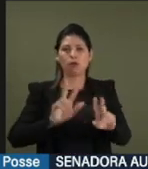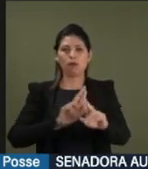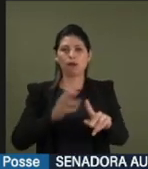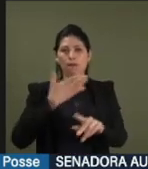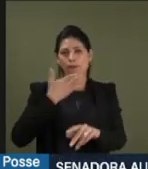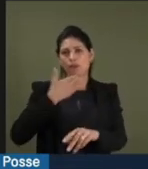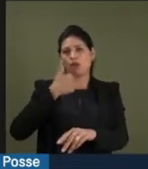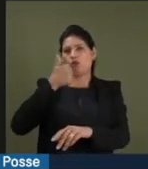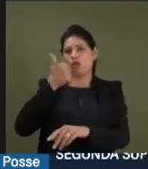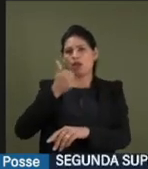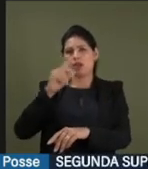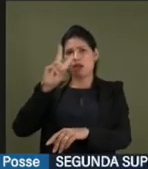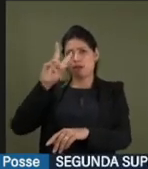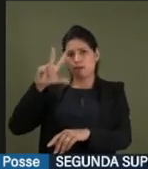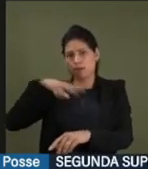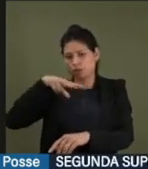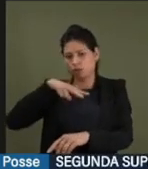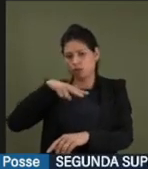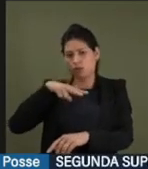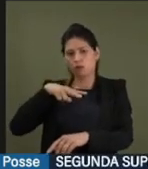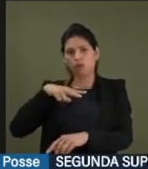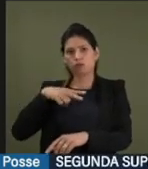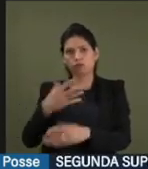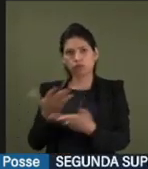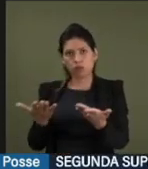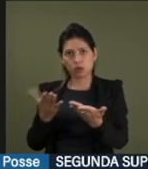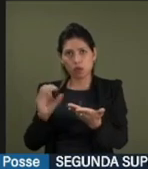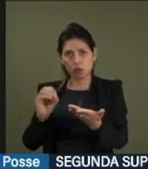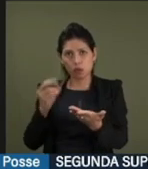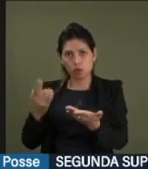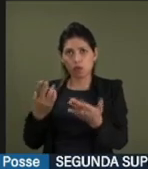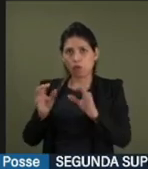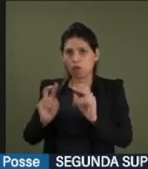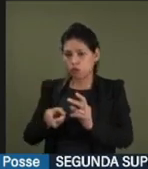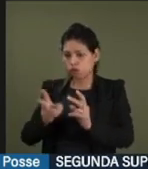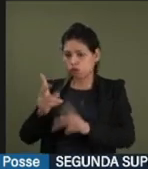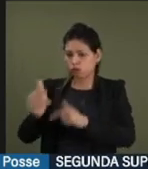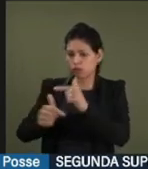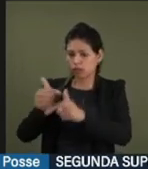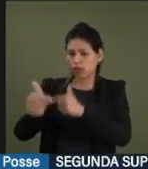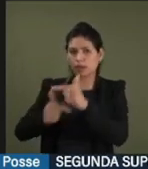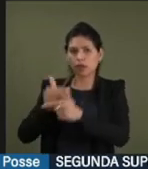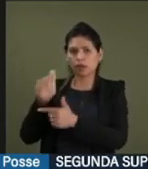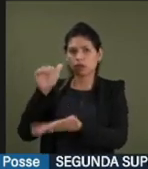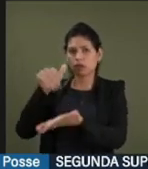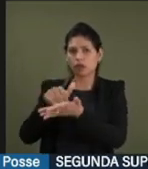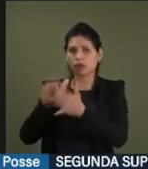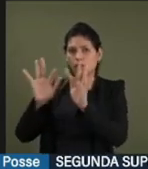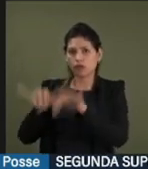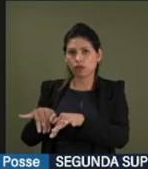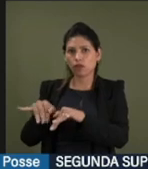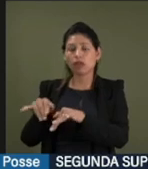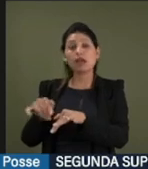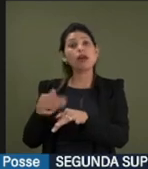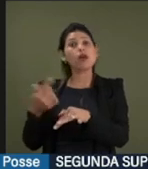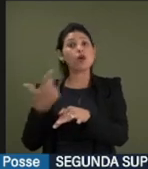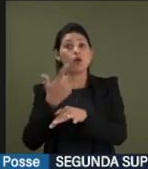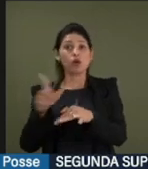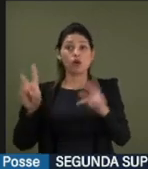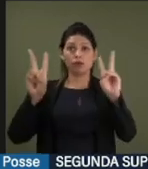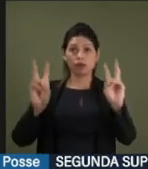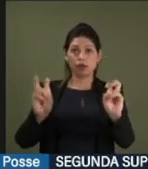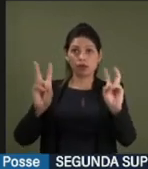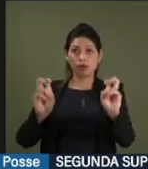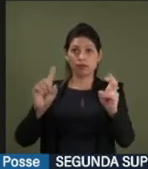isso, deve permanecer mesmo com o fim do mandato. Outra aspas. A prerrogativa de foro